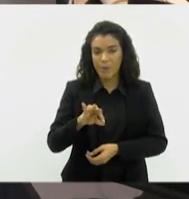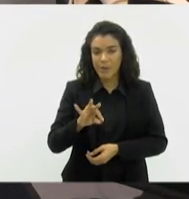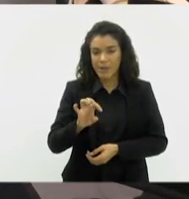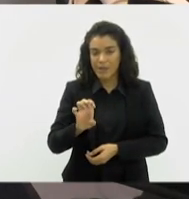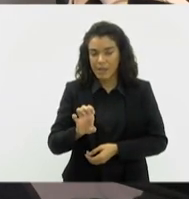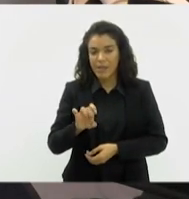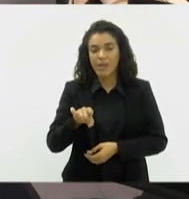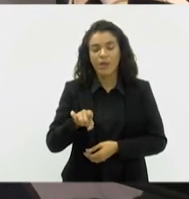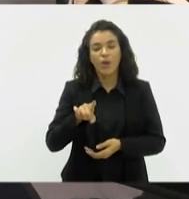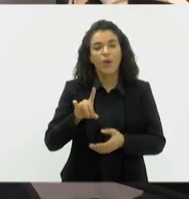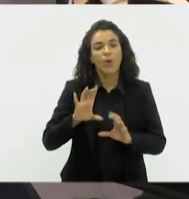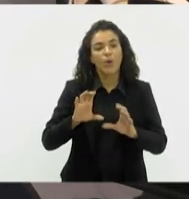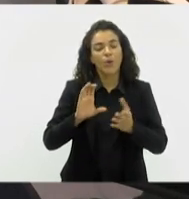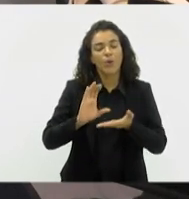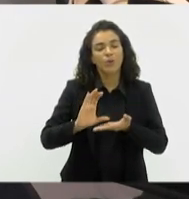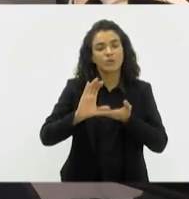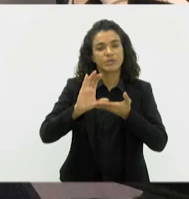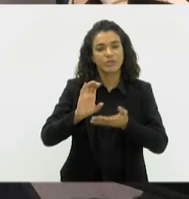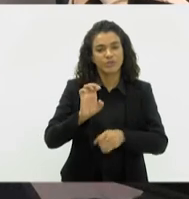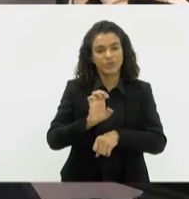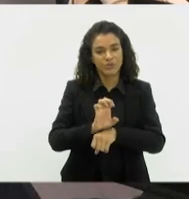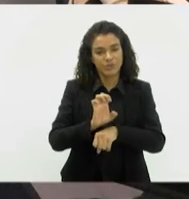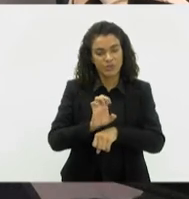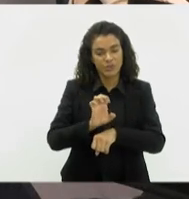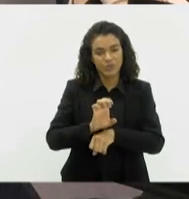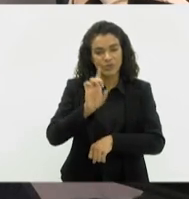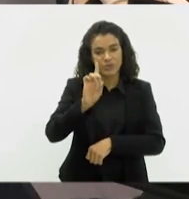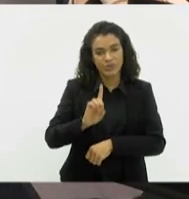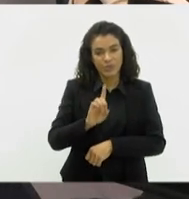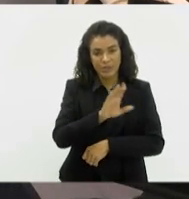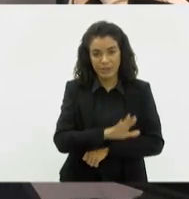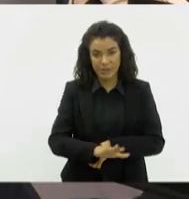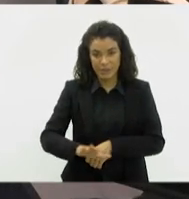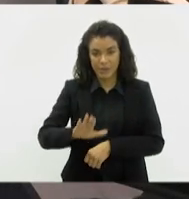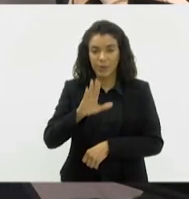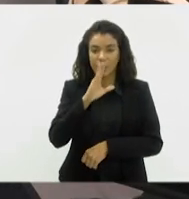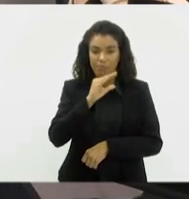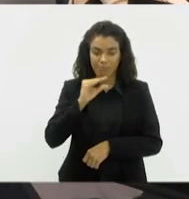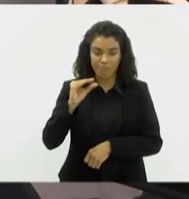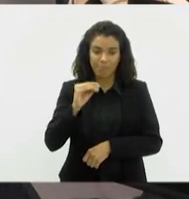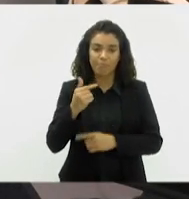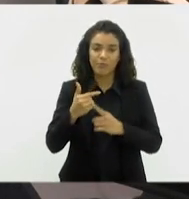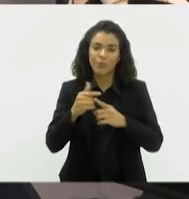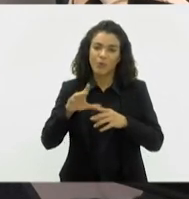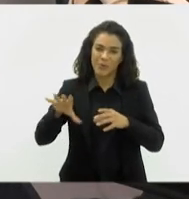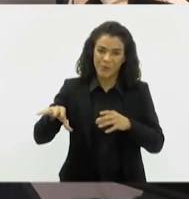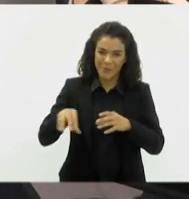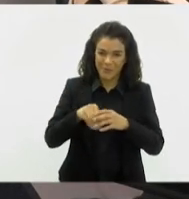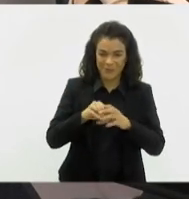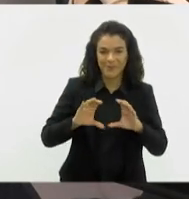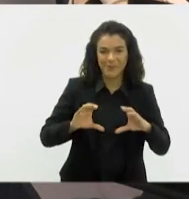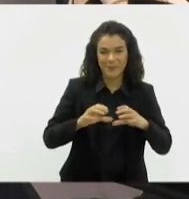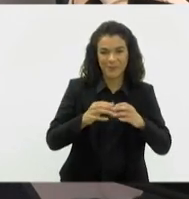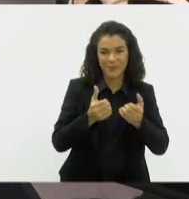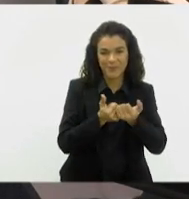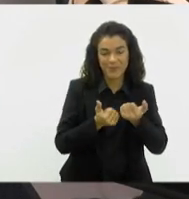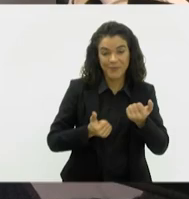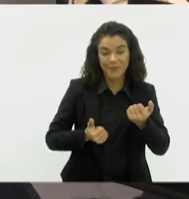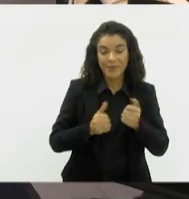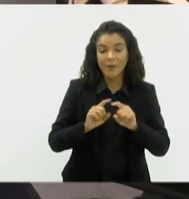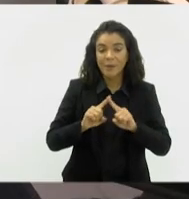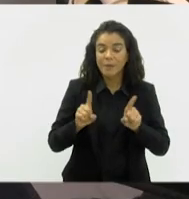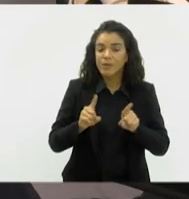é o Conselho Estadual de Direito da Criança e Adolescente, e, portanto, faço parte desse coletivo. Mas eu